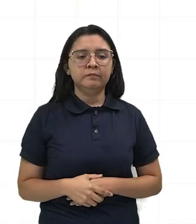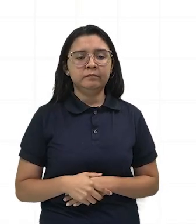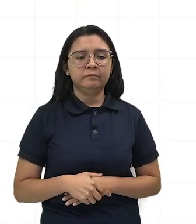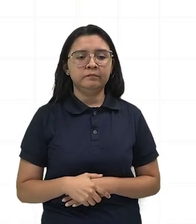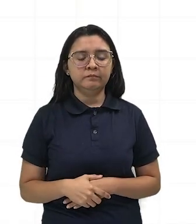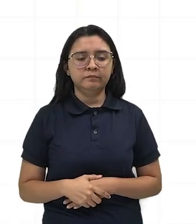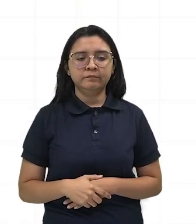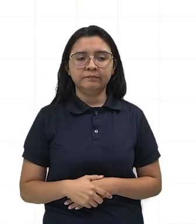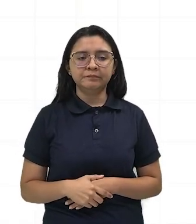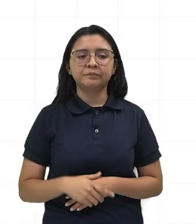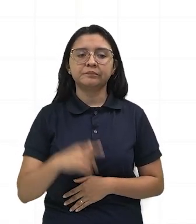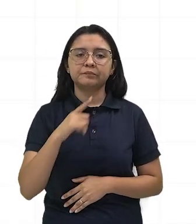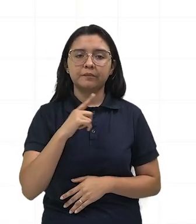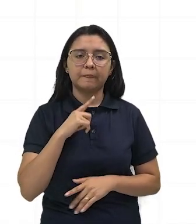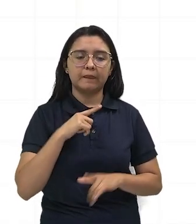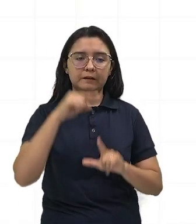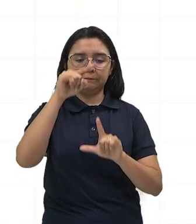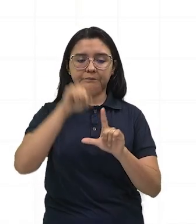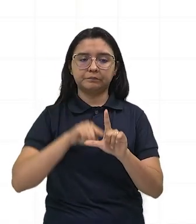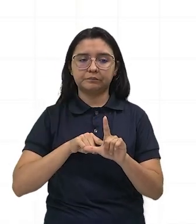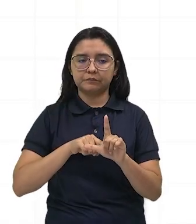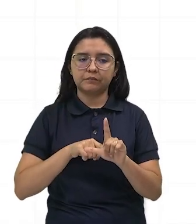né? Nós temos aqui